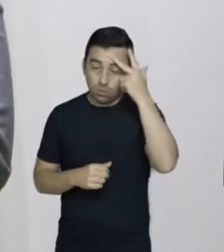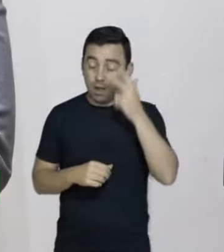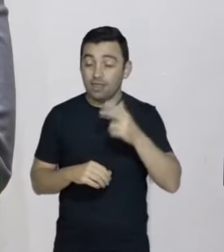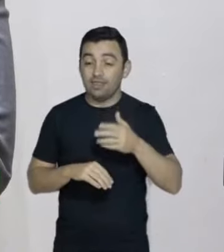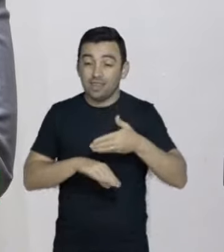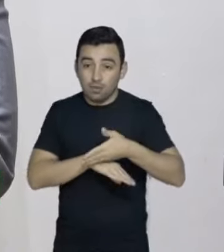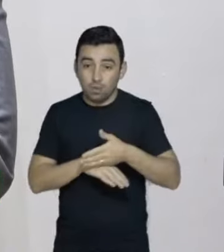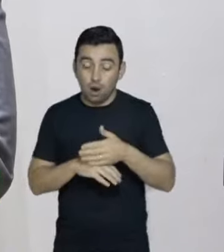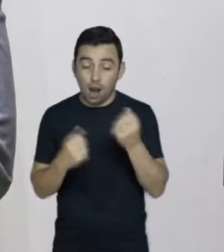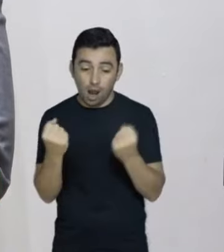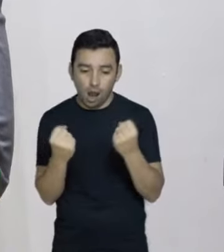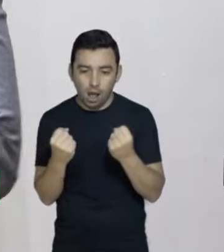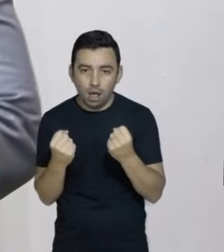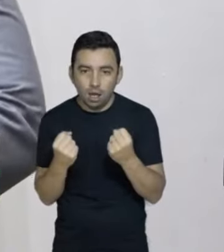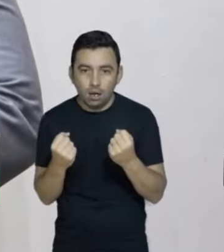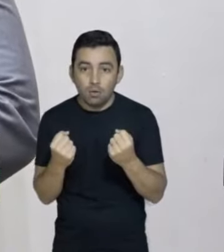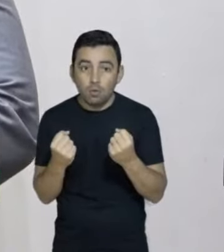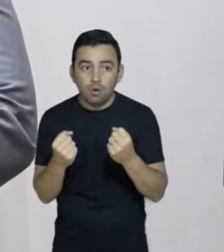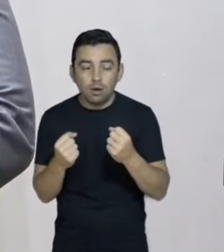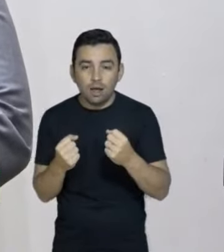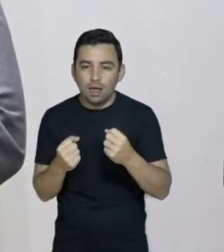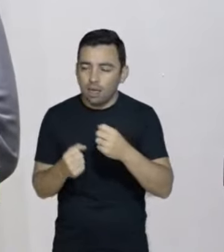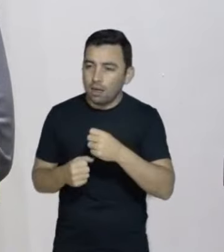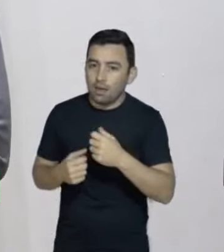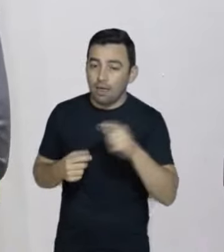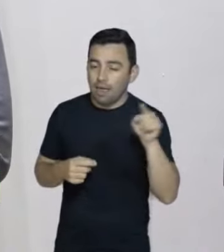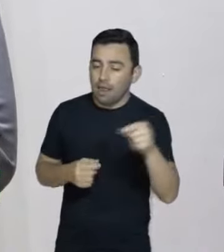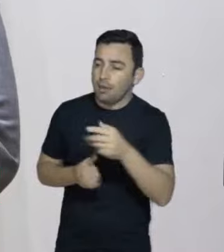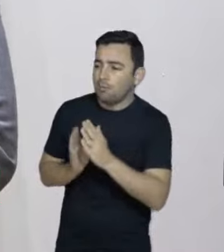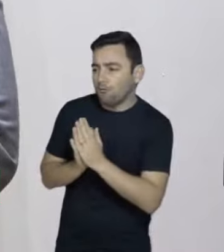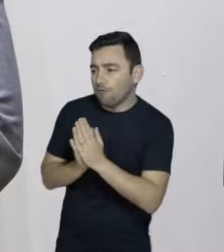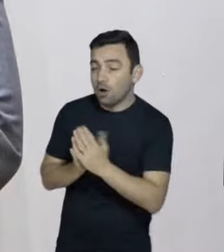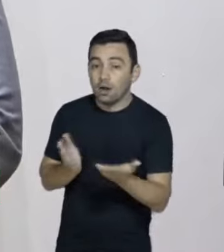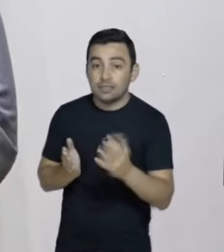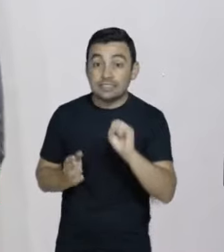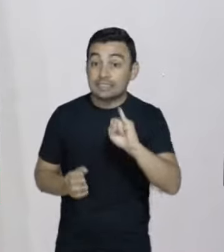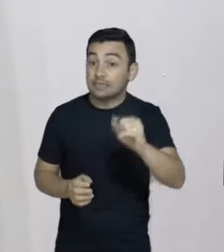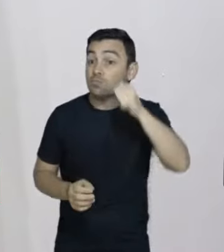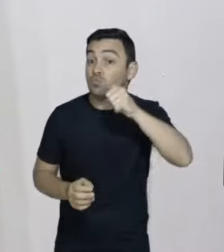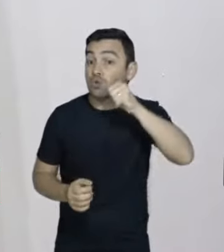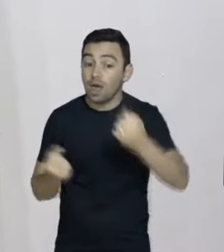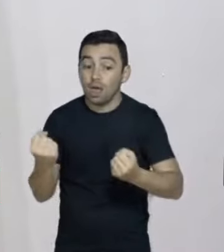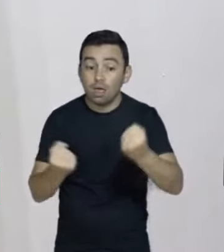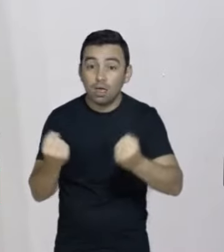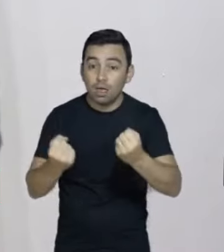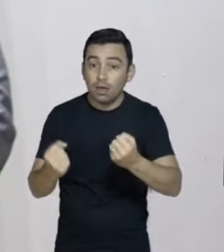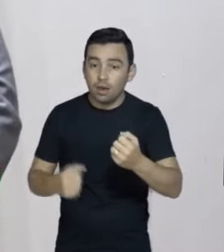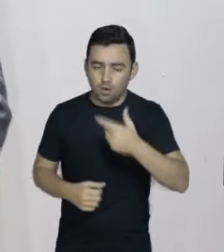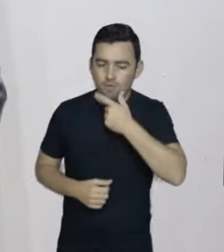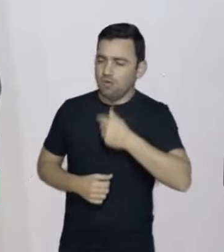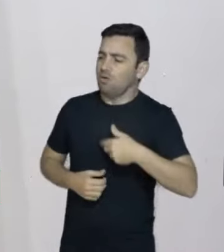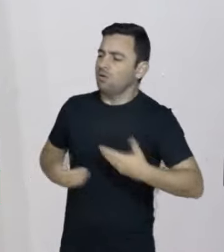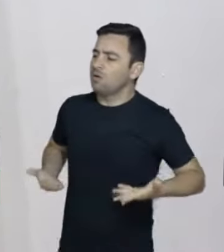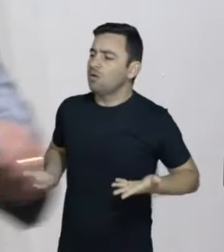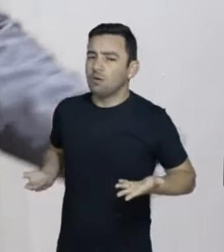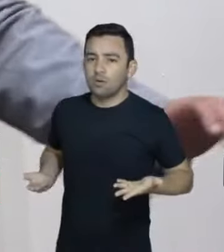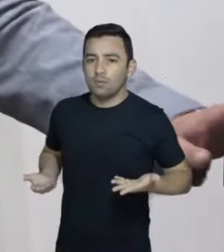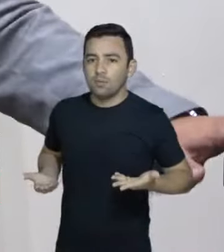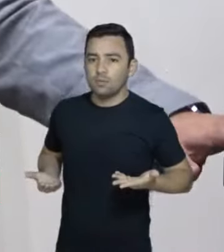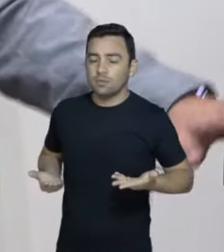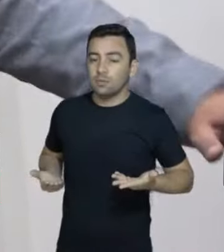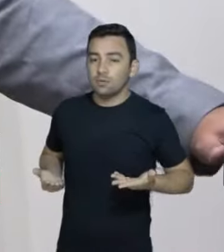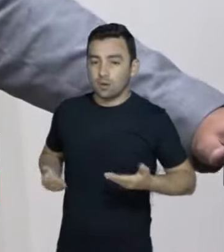Agora, quando é uma mulher que está sozinha, a abordagem é diferente. A abordagem é totalmente diferente. O cara vem se impondo, encosta o